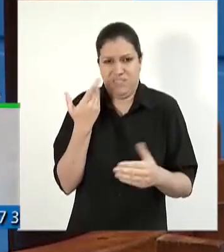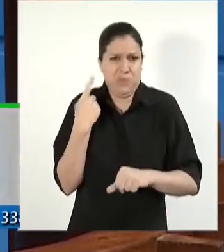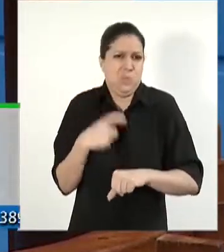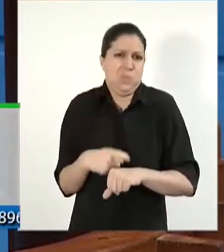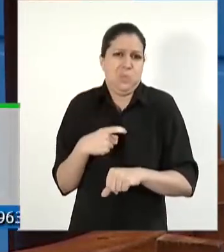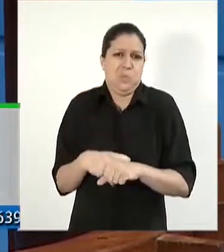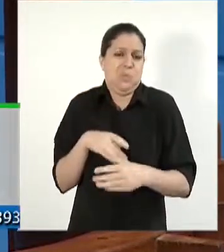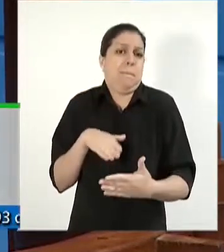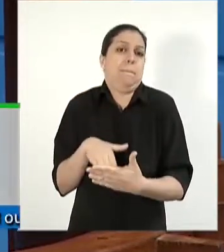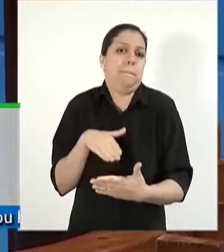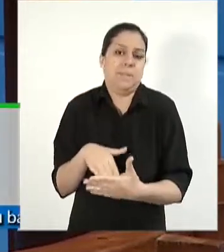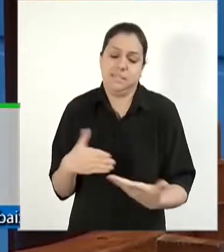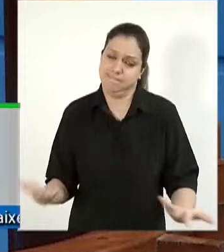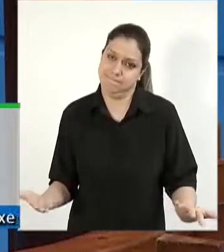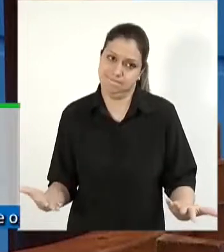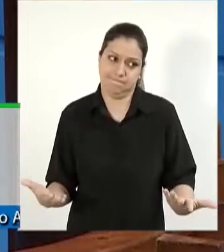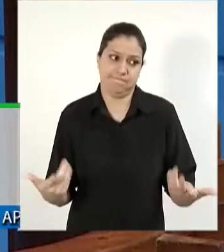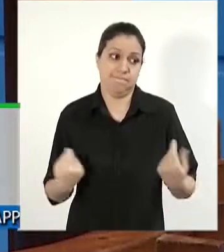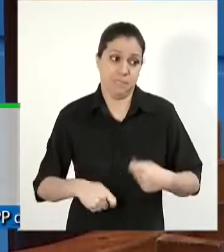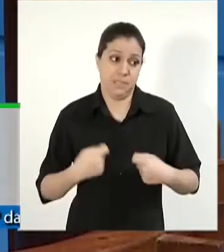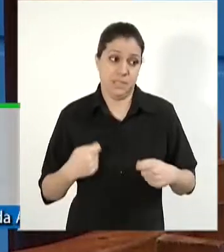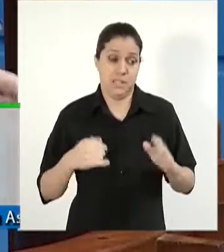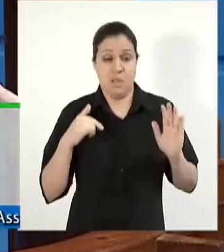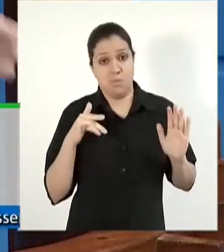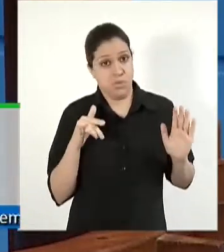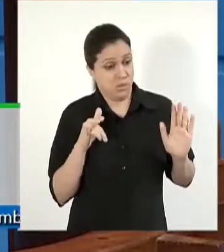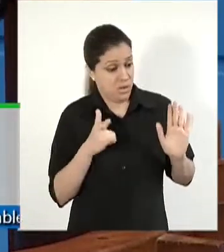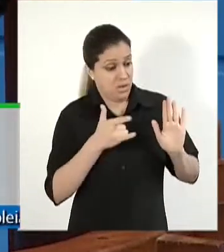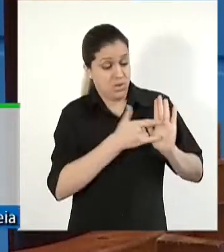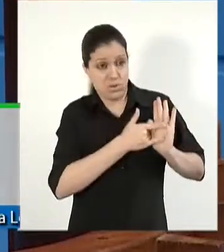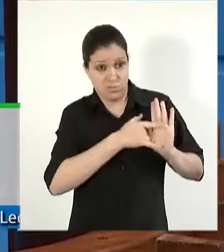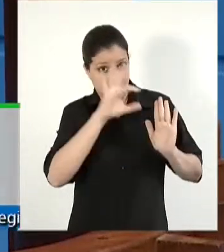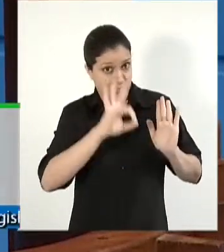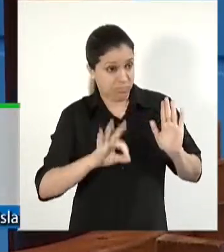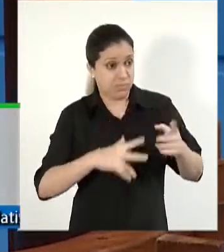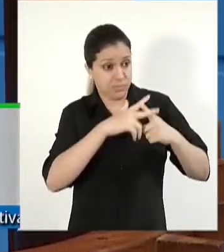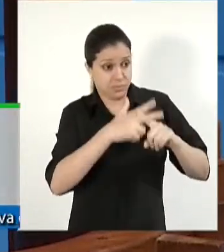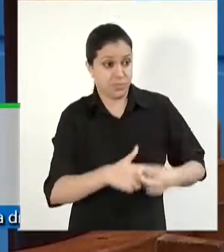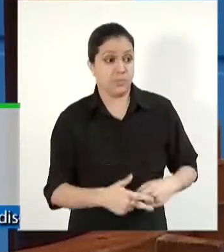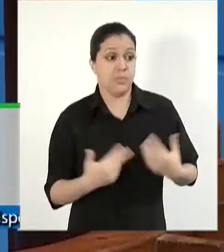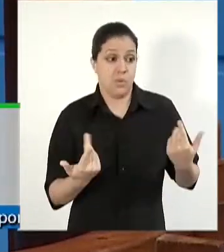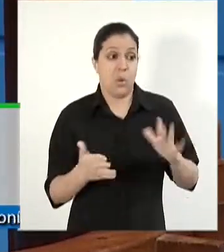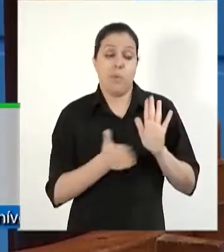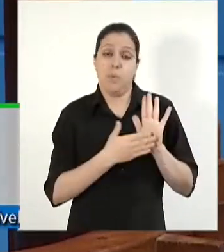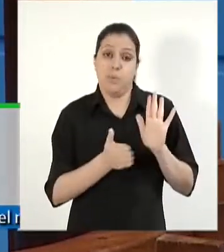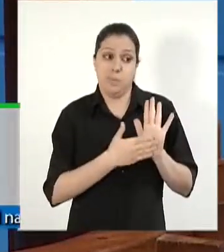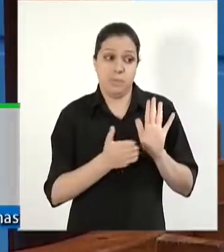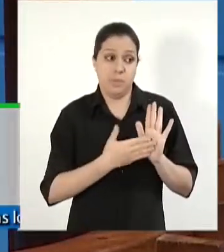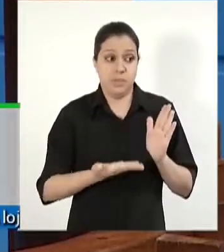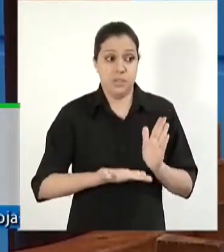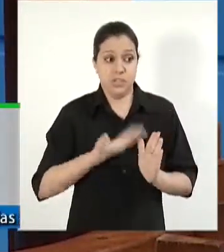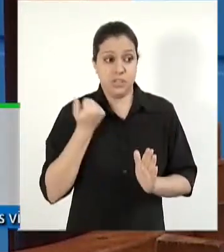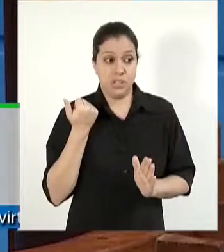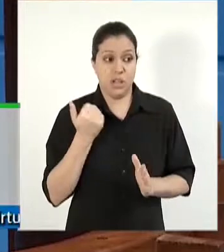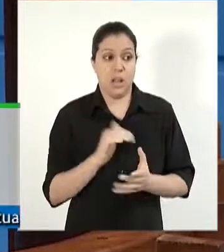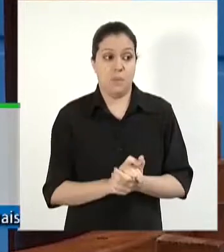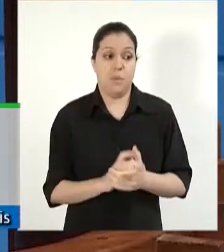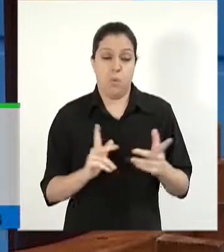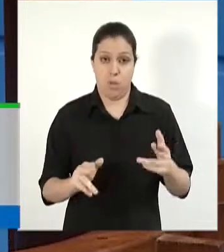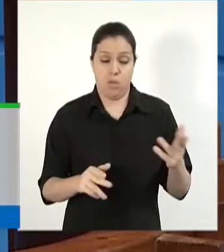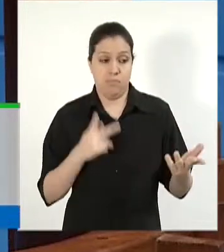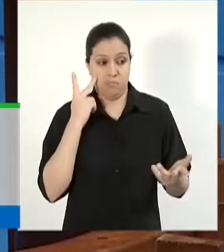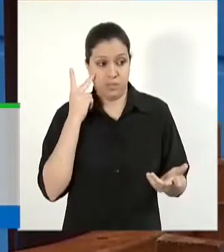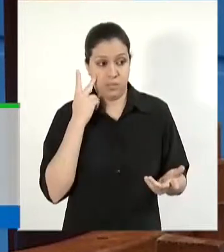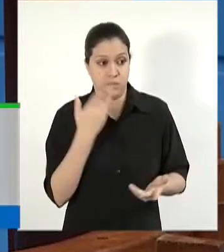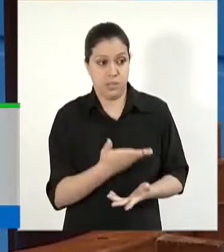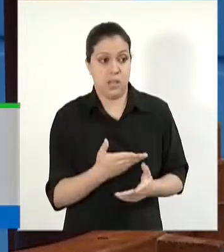Poderíamos corrigir o regimento interno, como tem uma proposição aqui para eliminarmos aquela questão, Pedro Kemp,